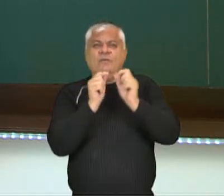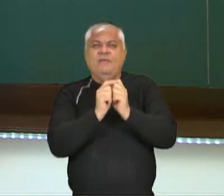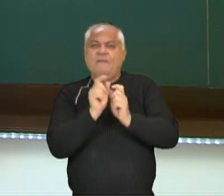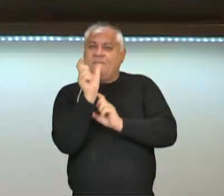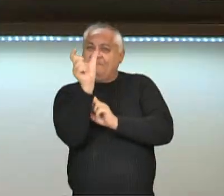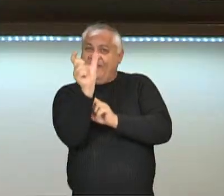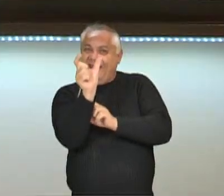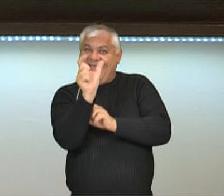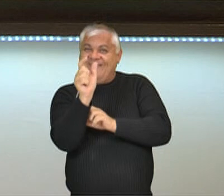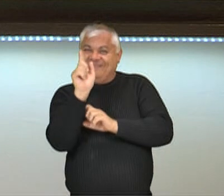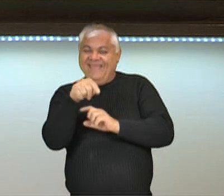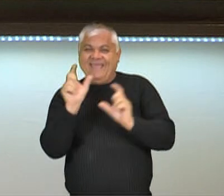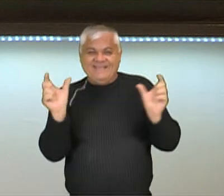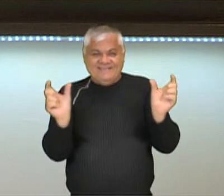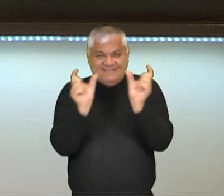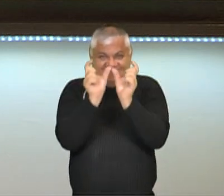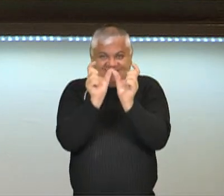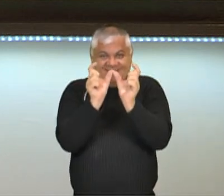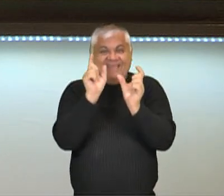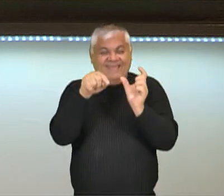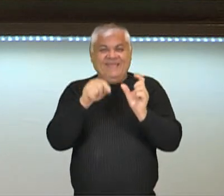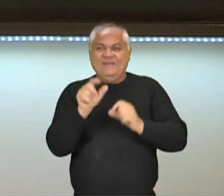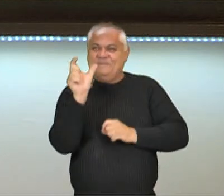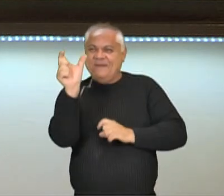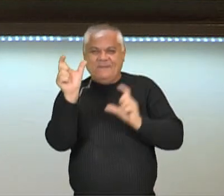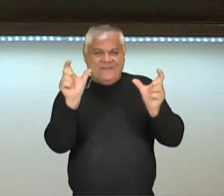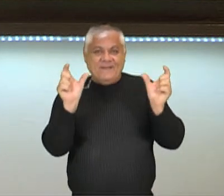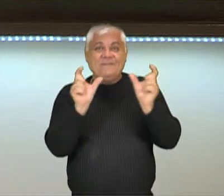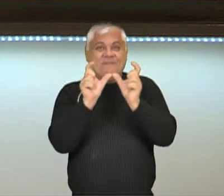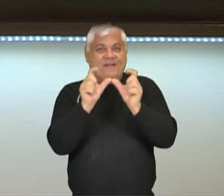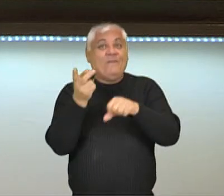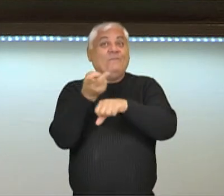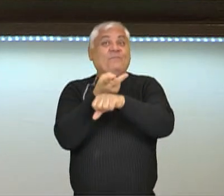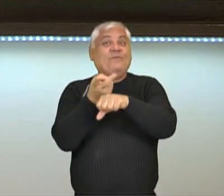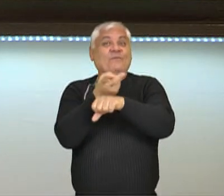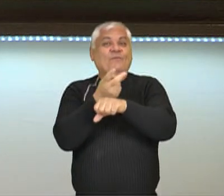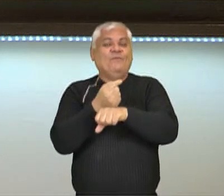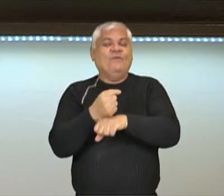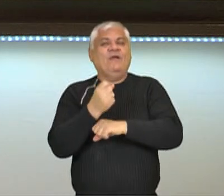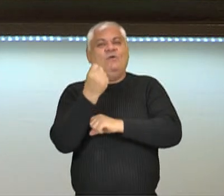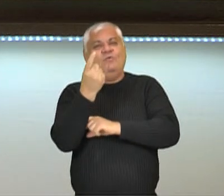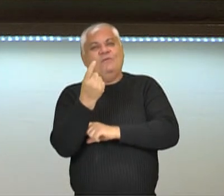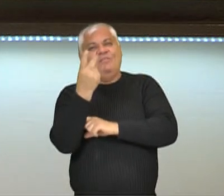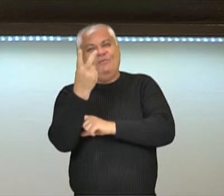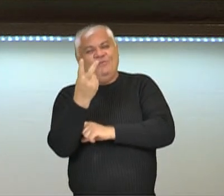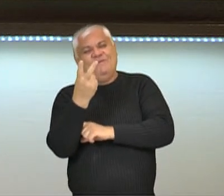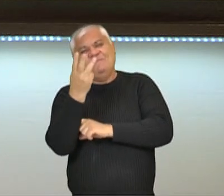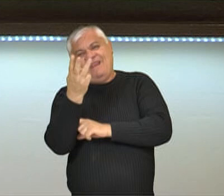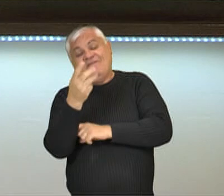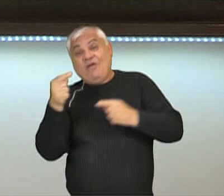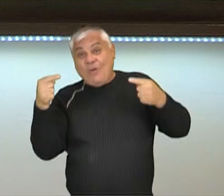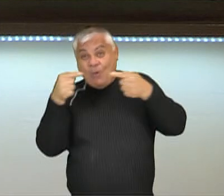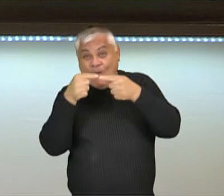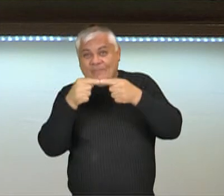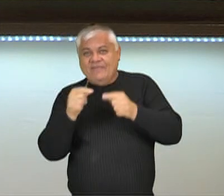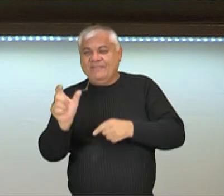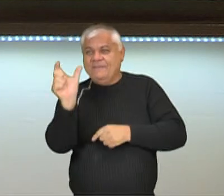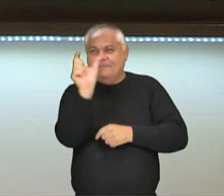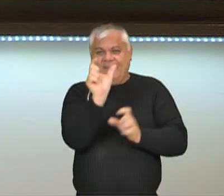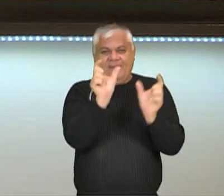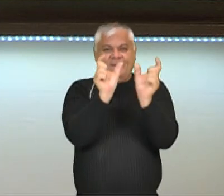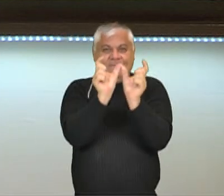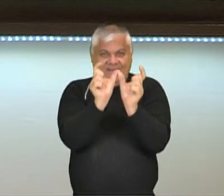nesse textinho, você vai procurar ali uma collocation, lembrando, 2 ou mais palavrinhas que se combinam